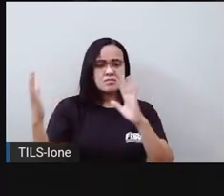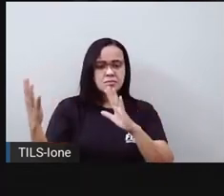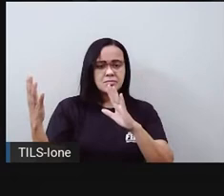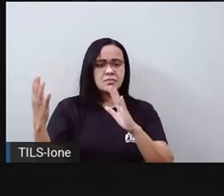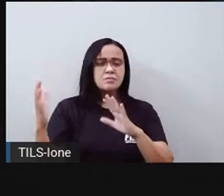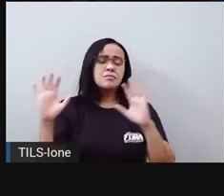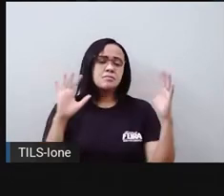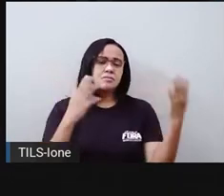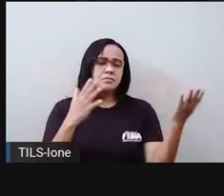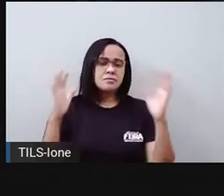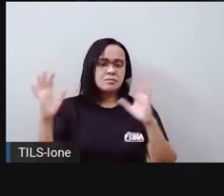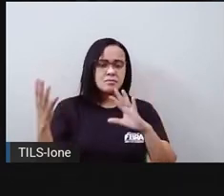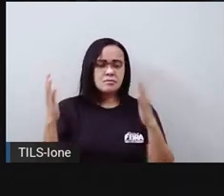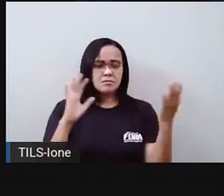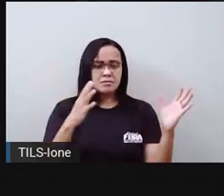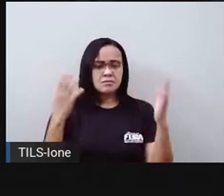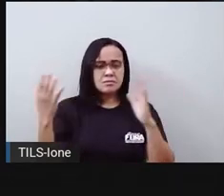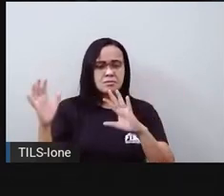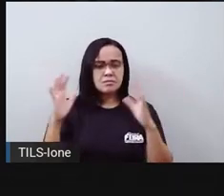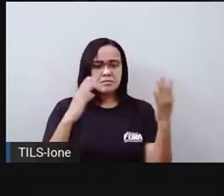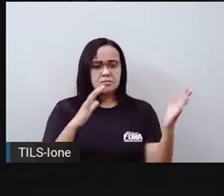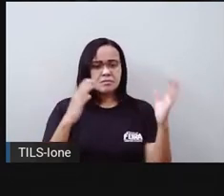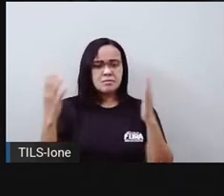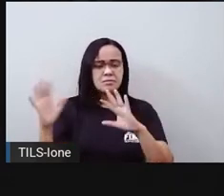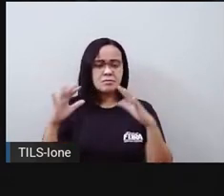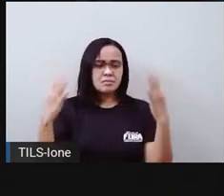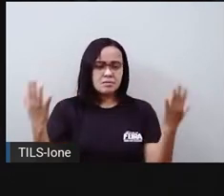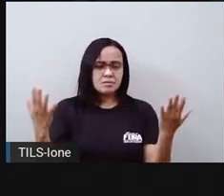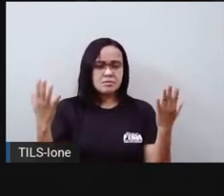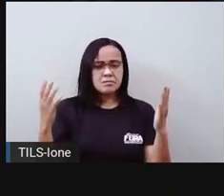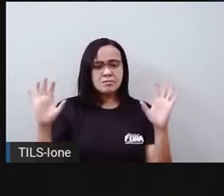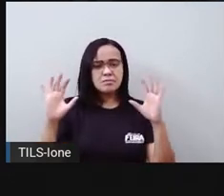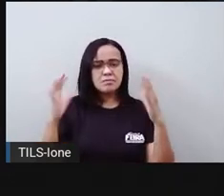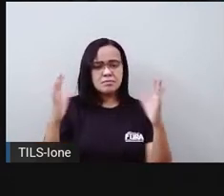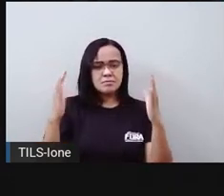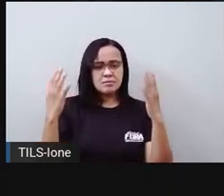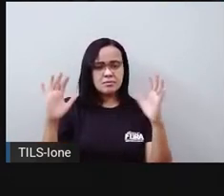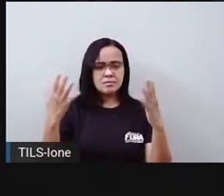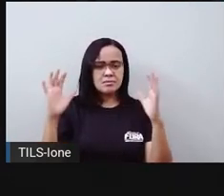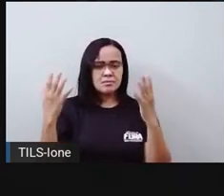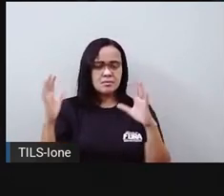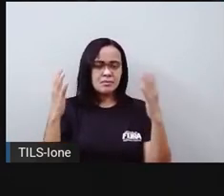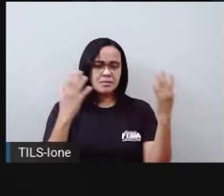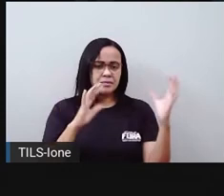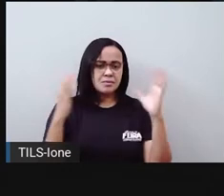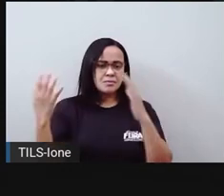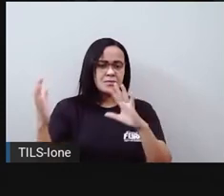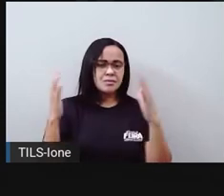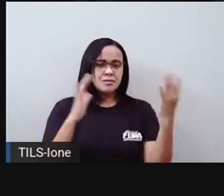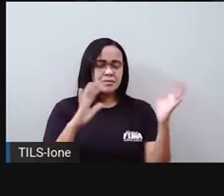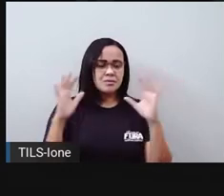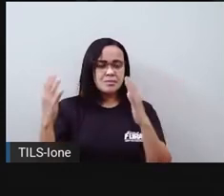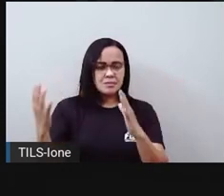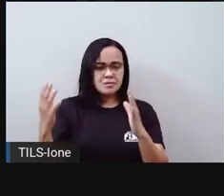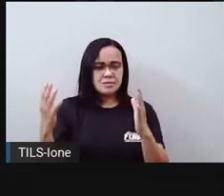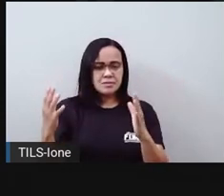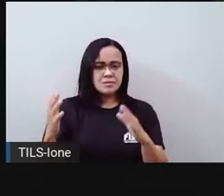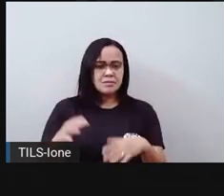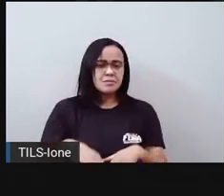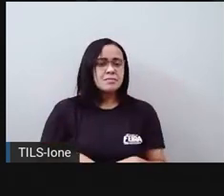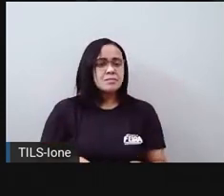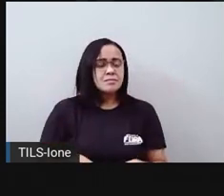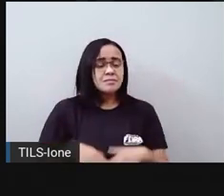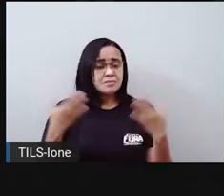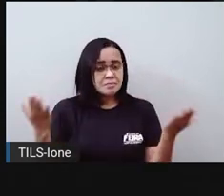jar? The bear took the cookie from the cookie jar. The bear took the cookie from the cookie jar.